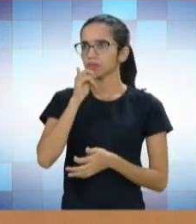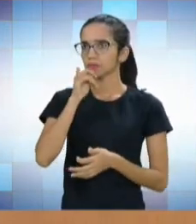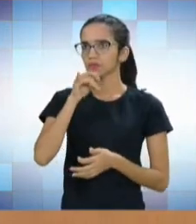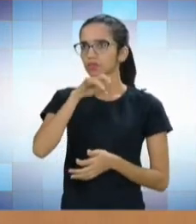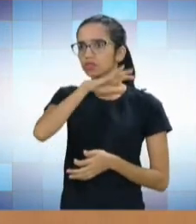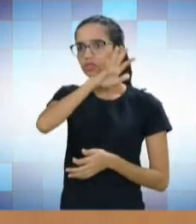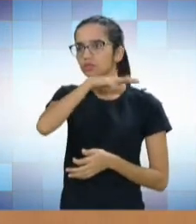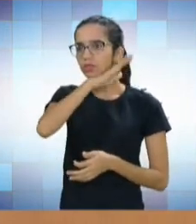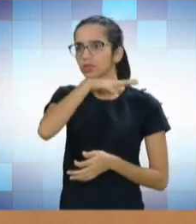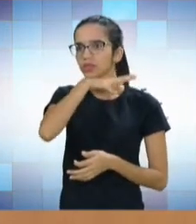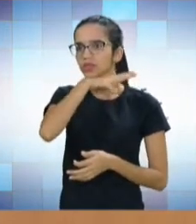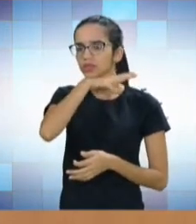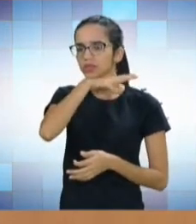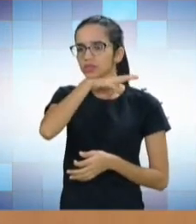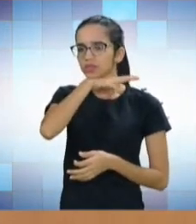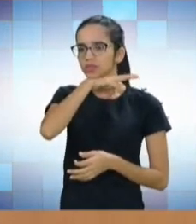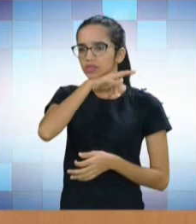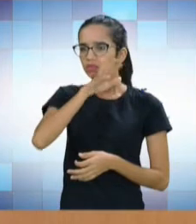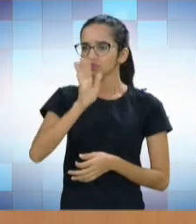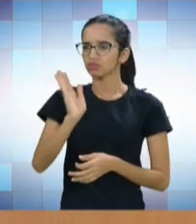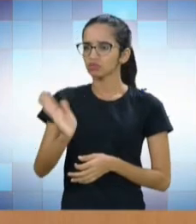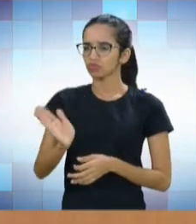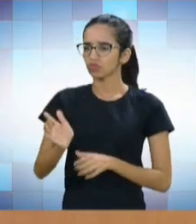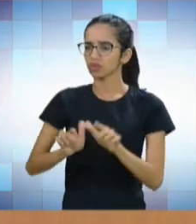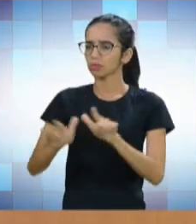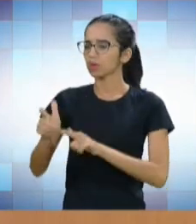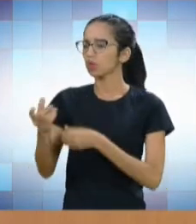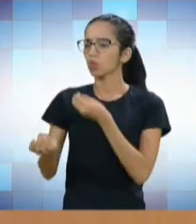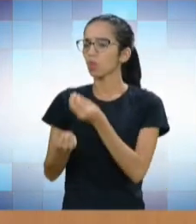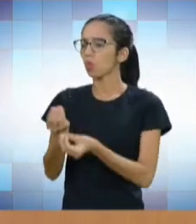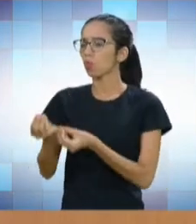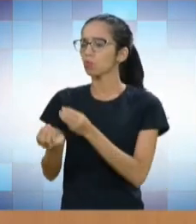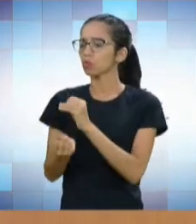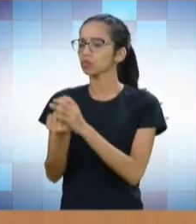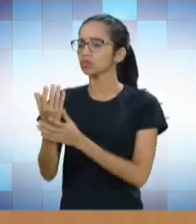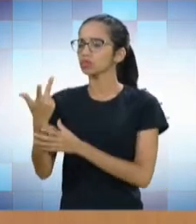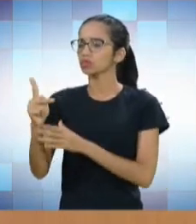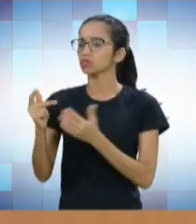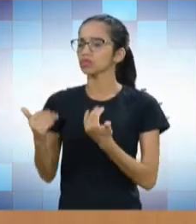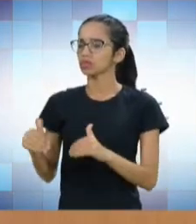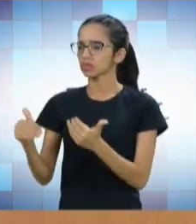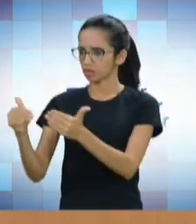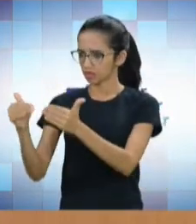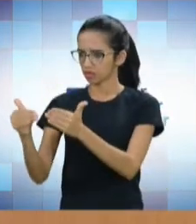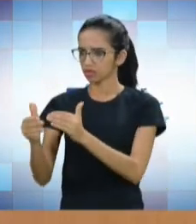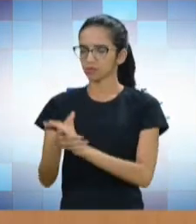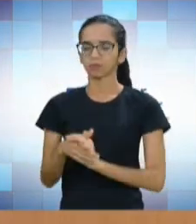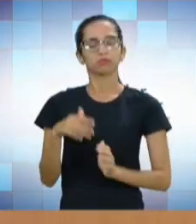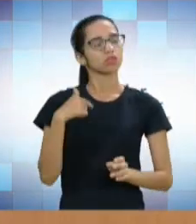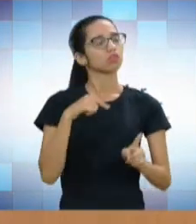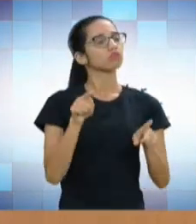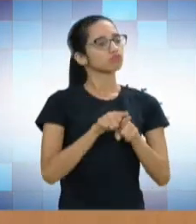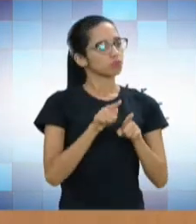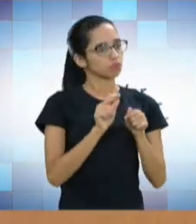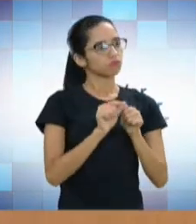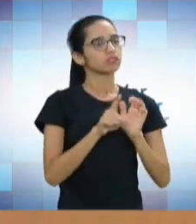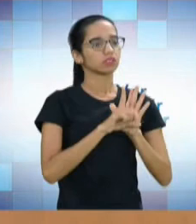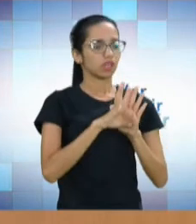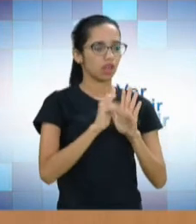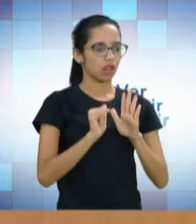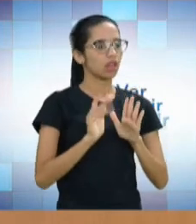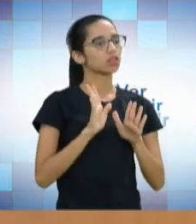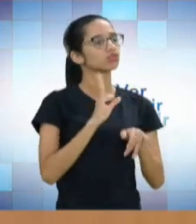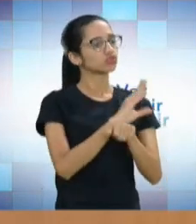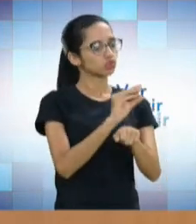animais o empreendedorismo é trabalhar do que de forma da nossa secretaria eu fiz também a lei de